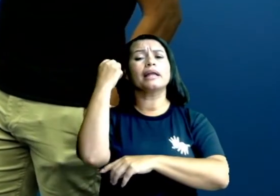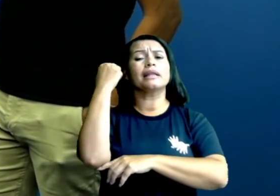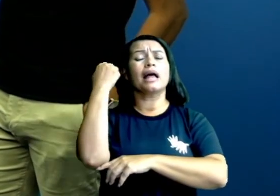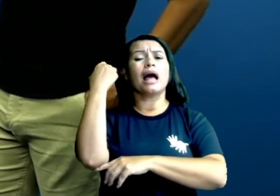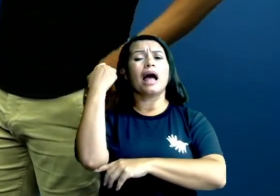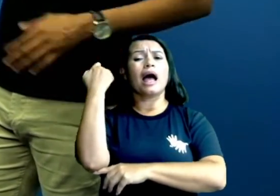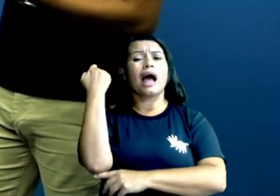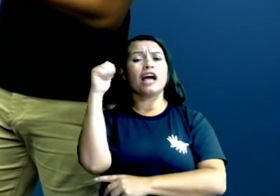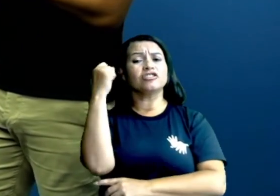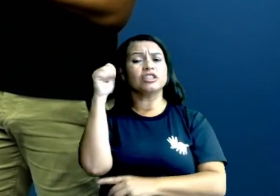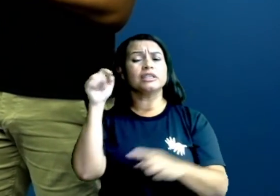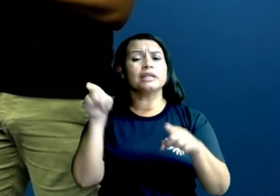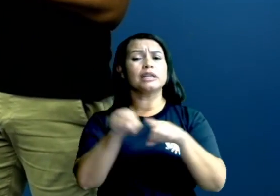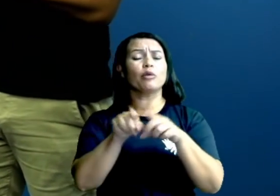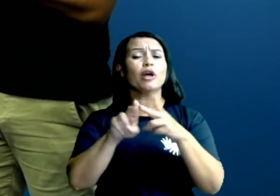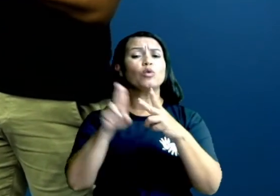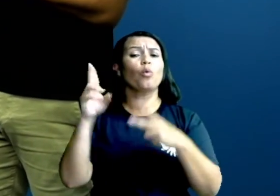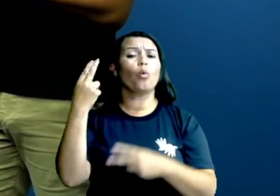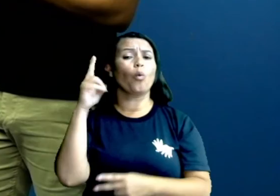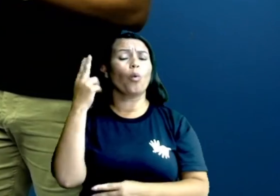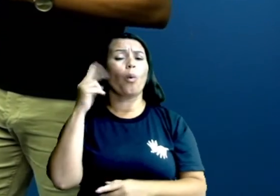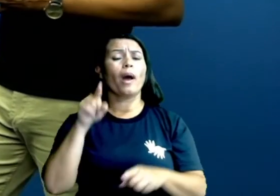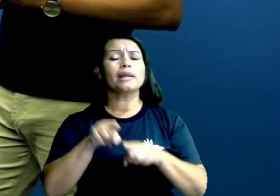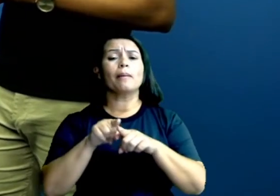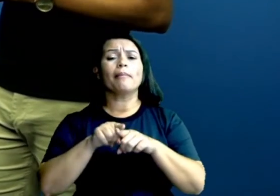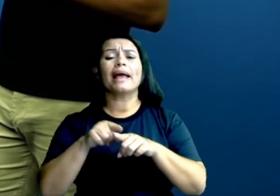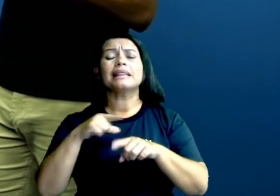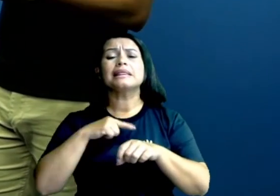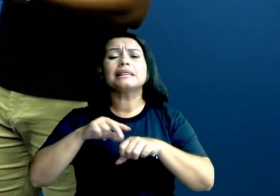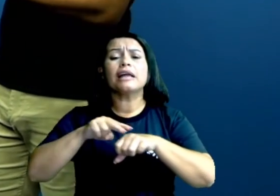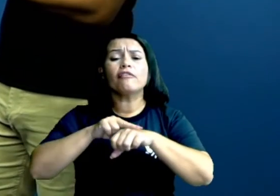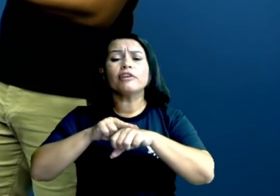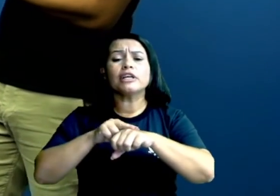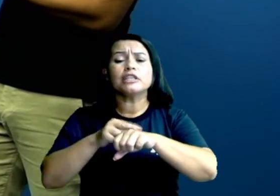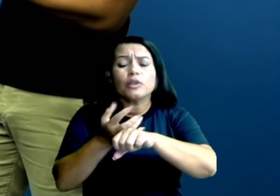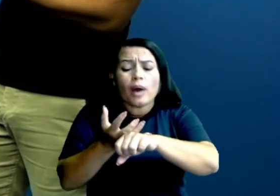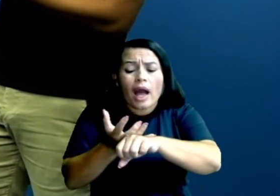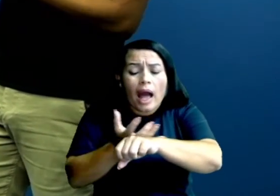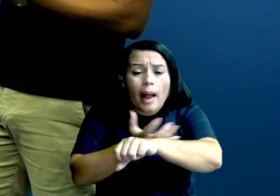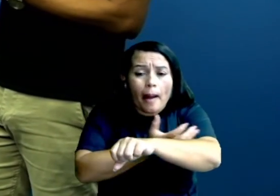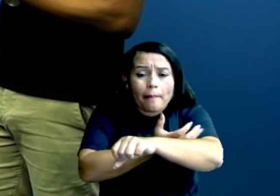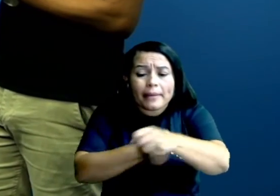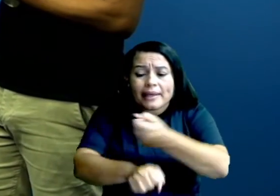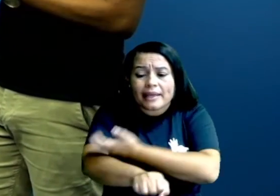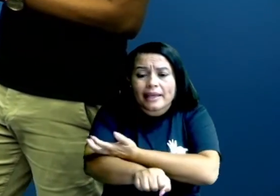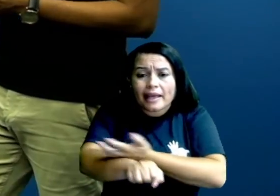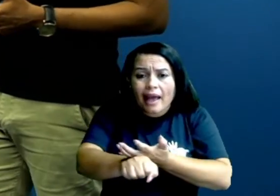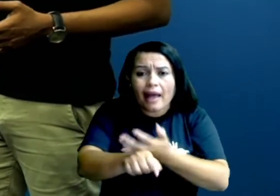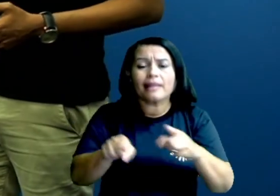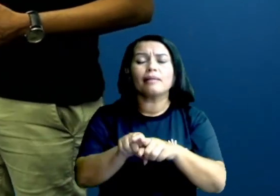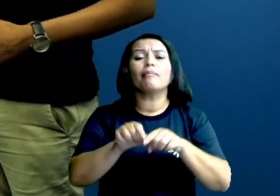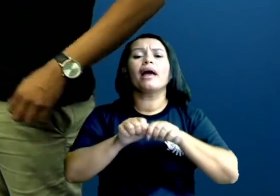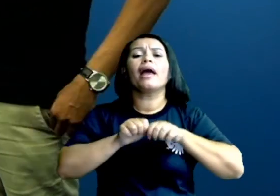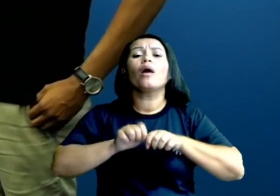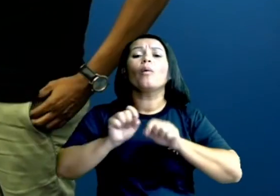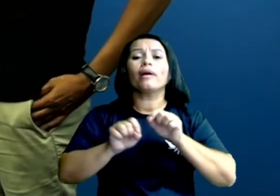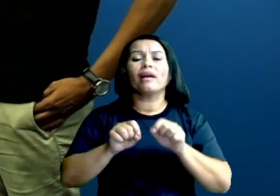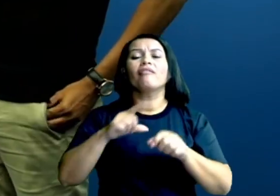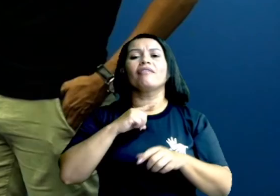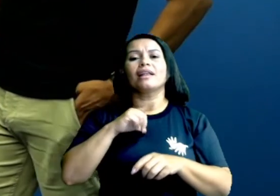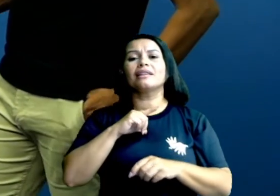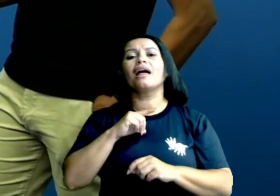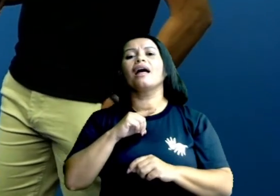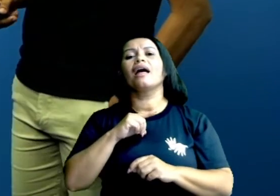Uruguai. É uma vegetação basicamente rasteira, ou seja, gramínea, e por essa vegetação ser rasteira ou gramínea, ela vai ser